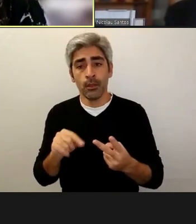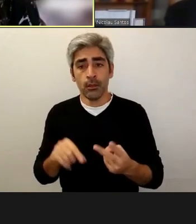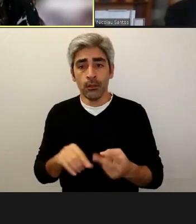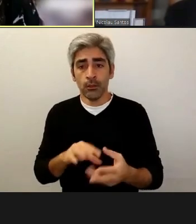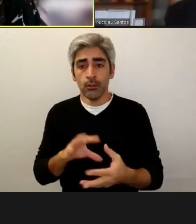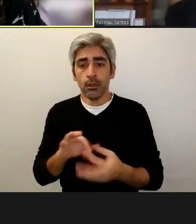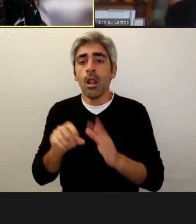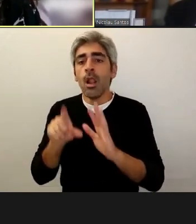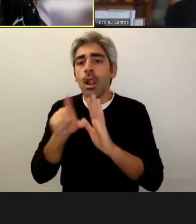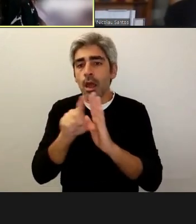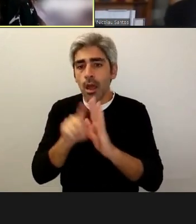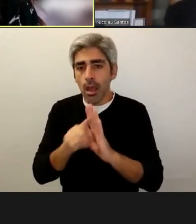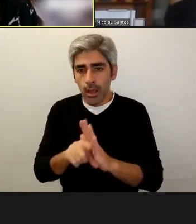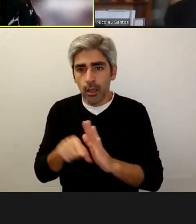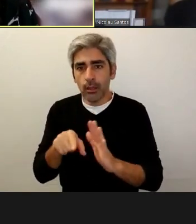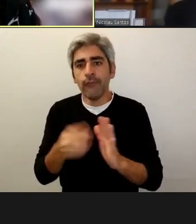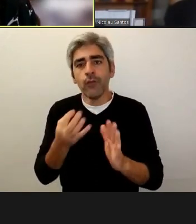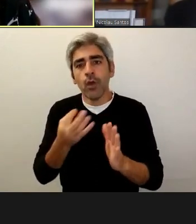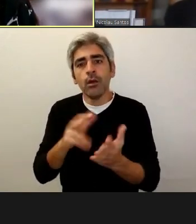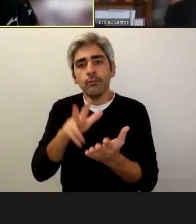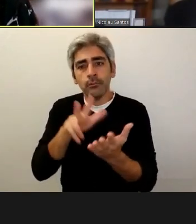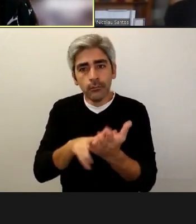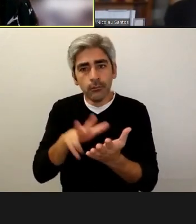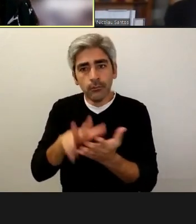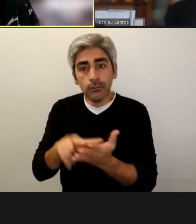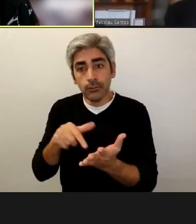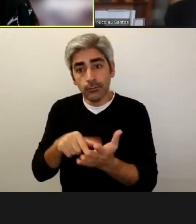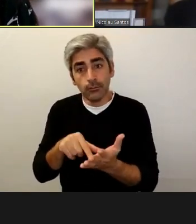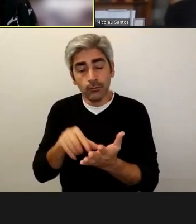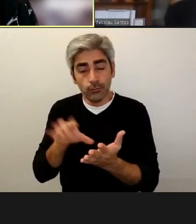leis que foram invocadas